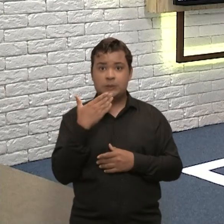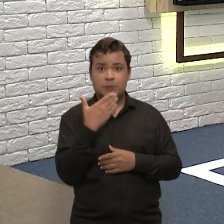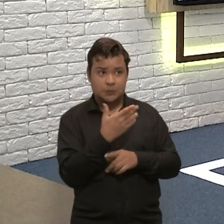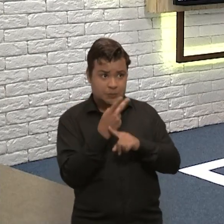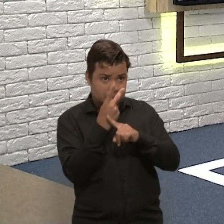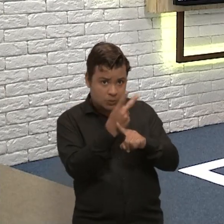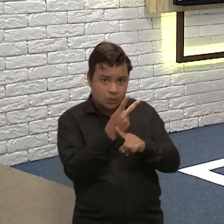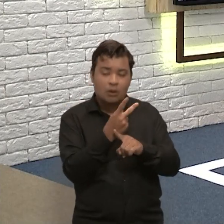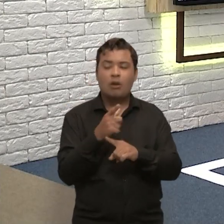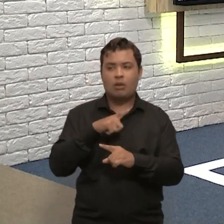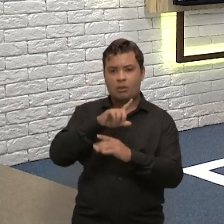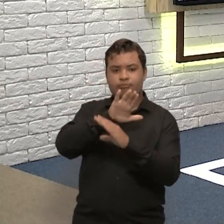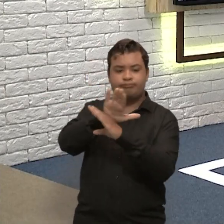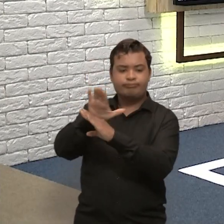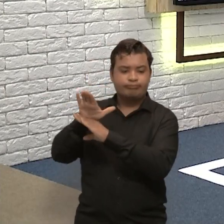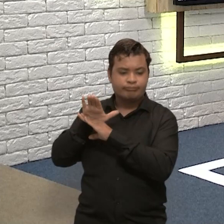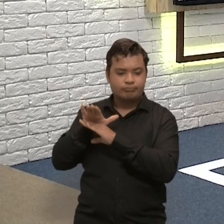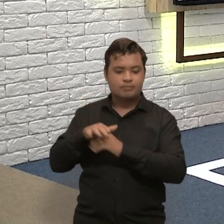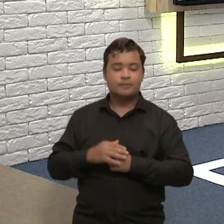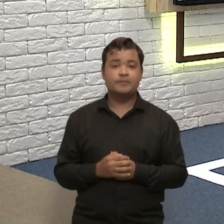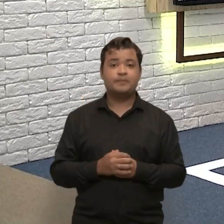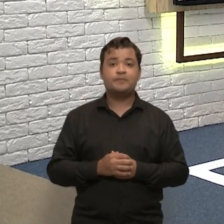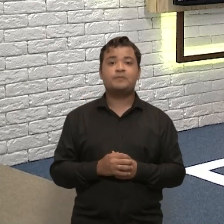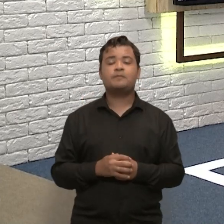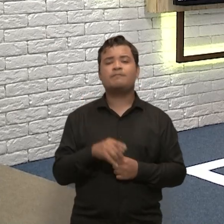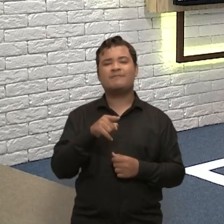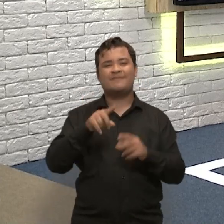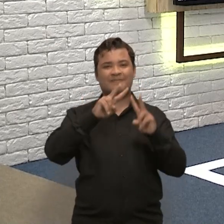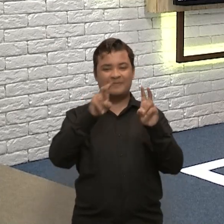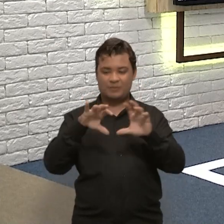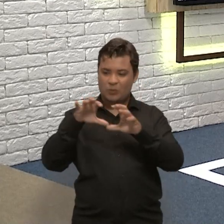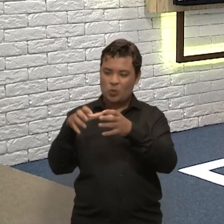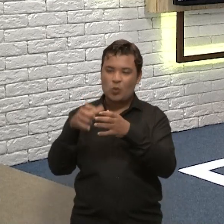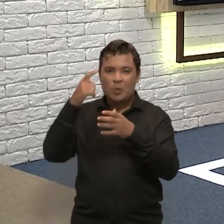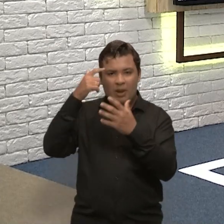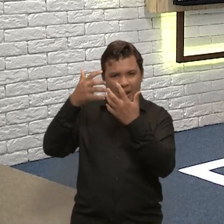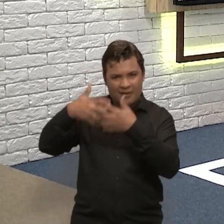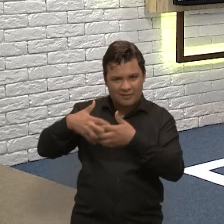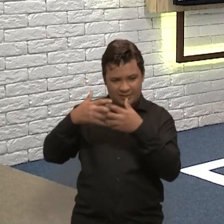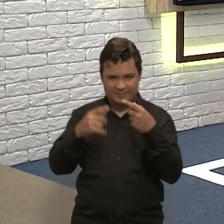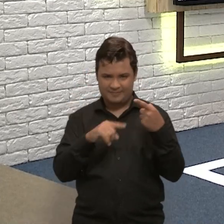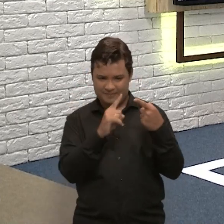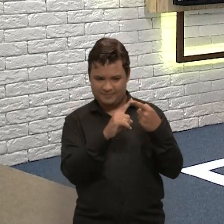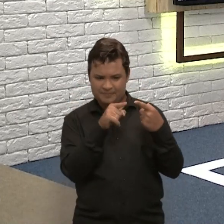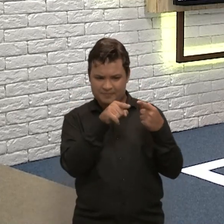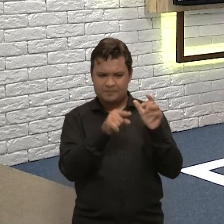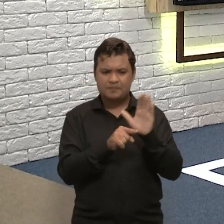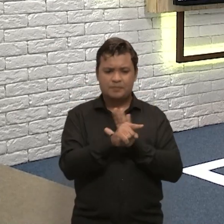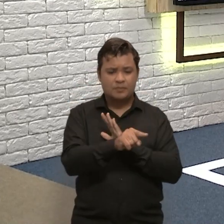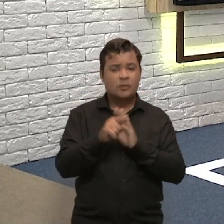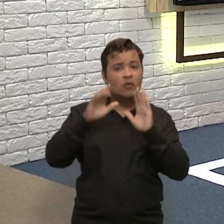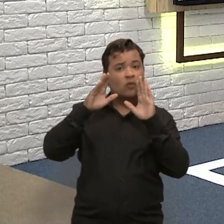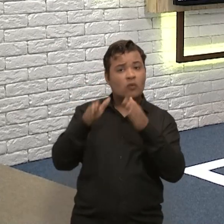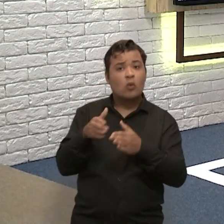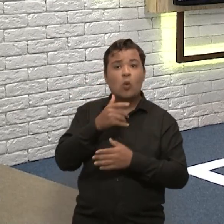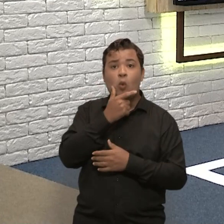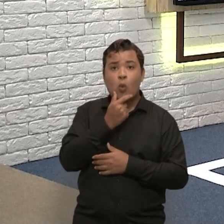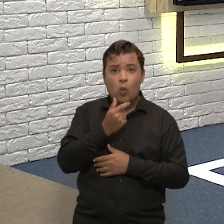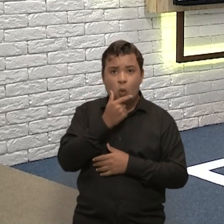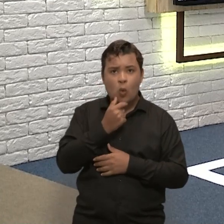Bom, Andressa, voltando, né, a falar sobre os grupos reflexivos, eles são direcionados só a homens que cometem